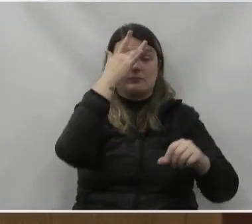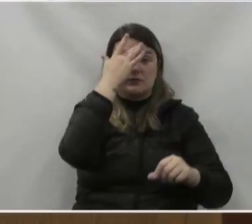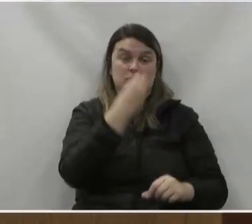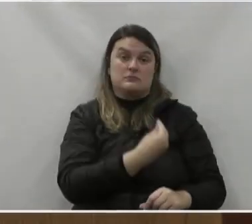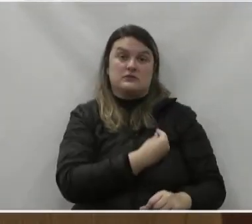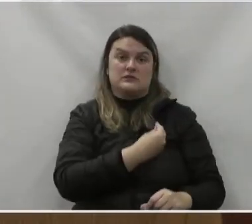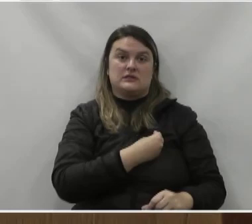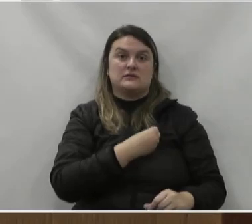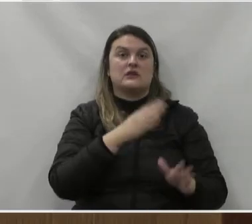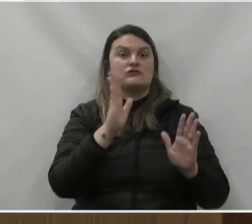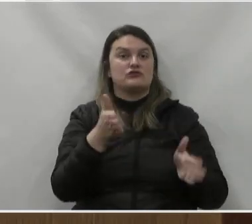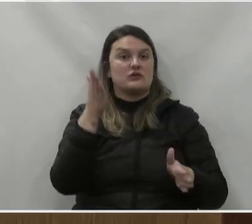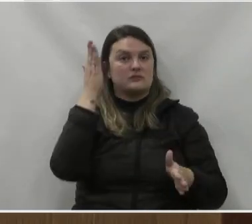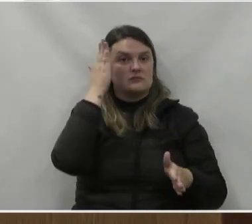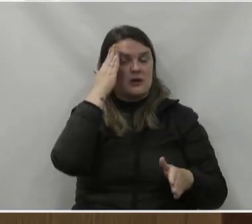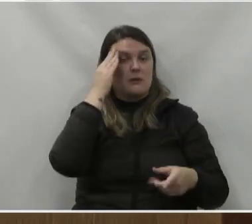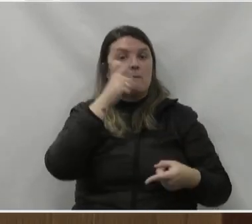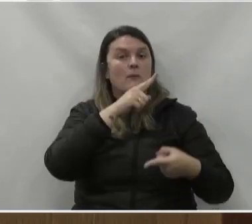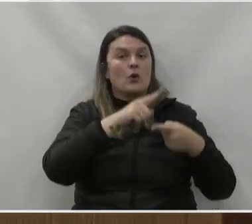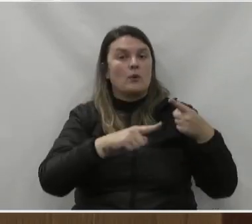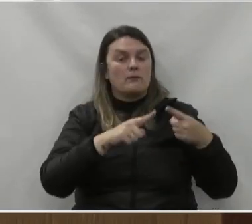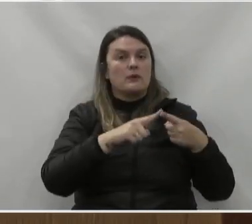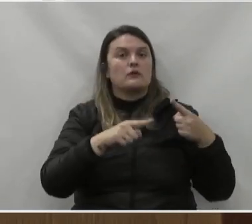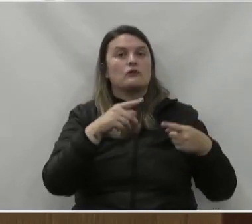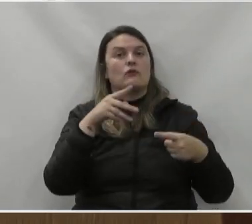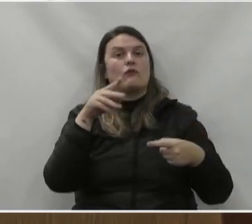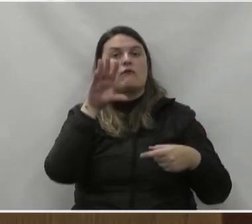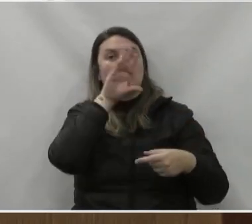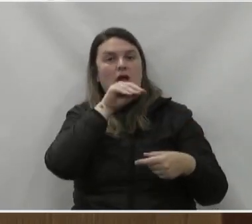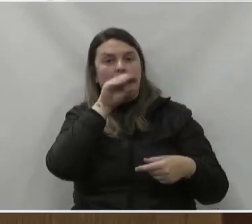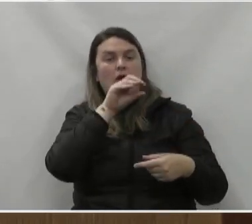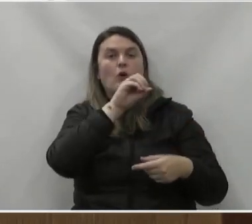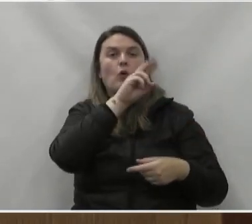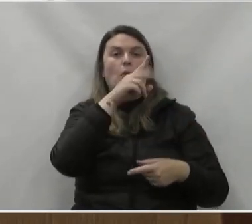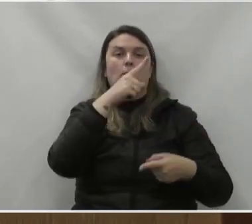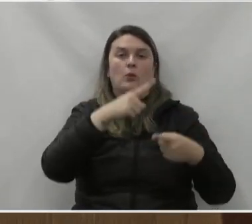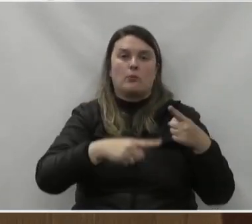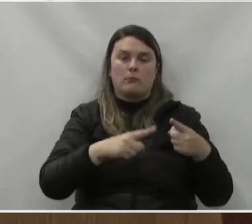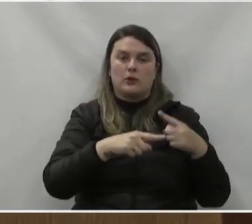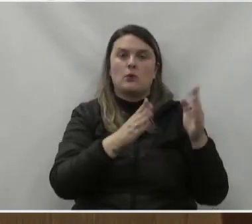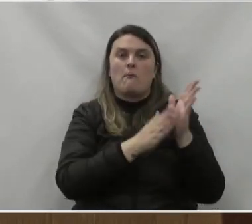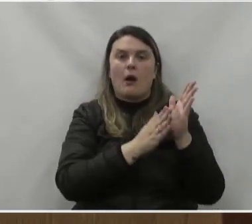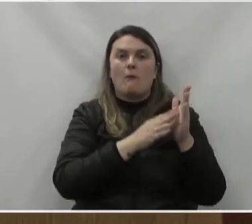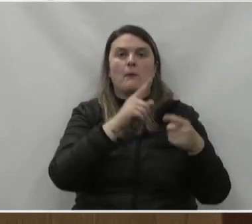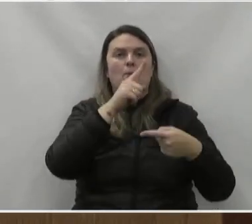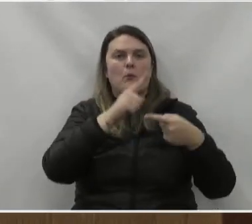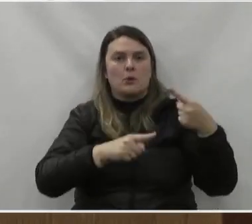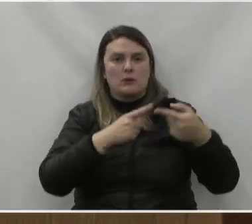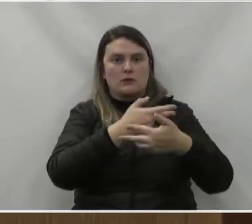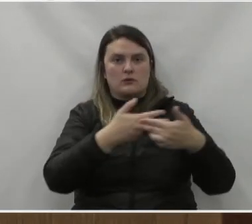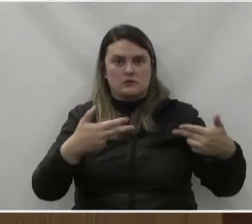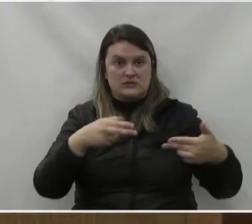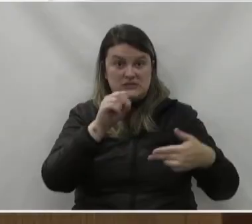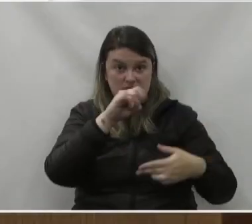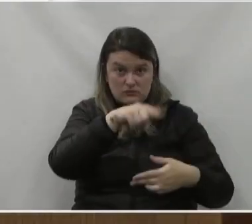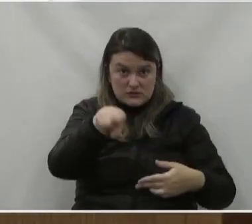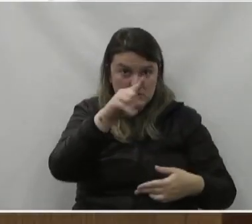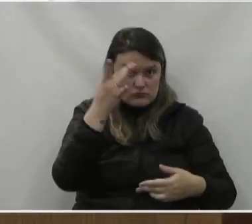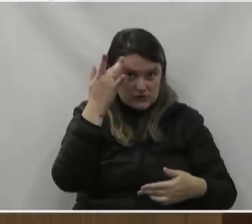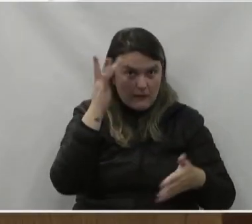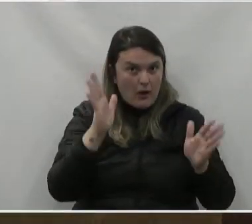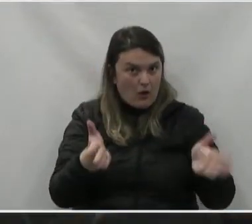estão cientes, né, que é uma questão regimental, tá ok? Às vezes, se não sabiam, agora todos estão